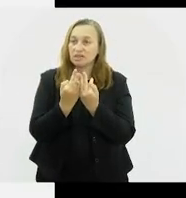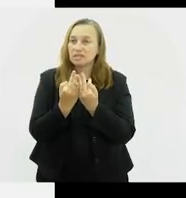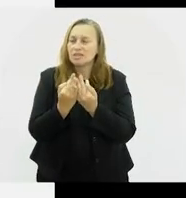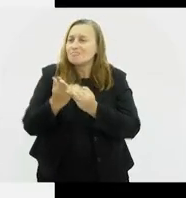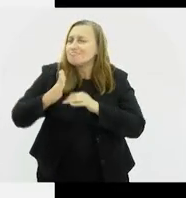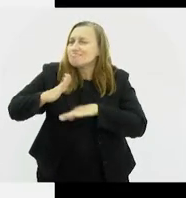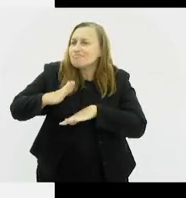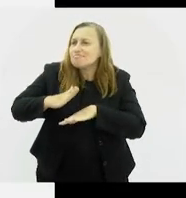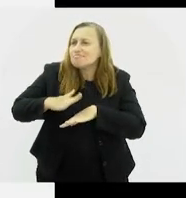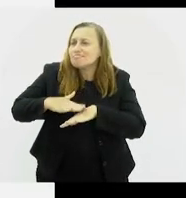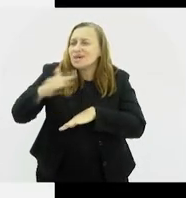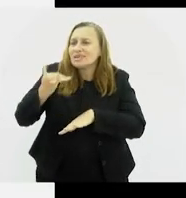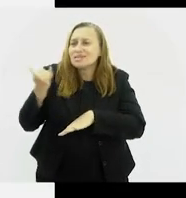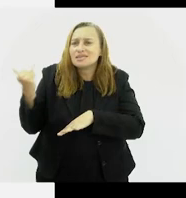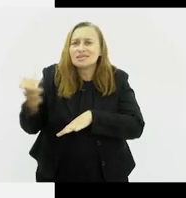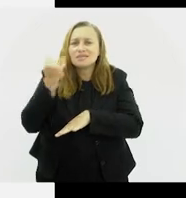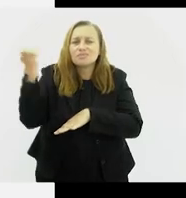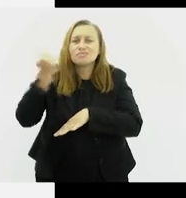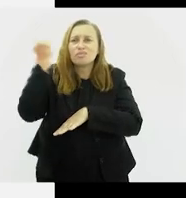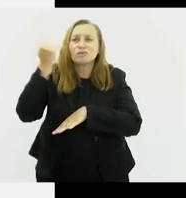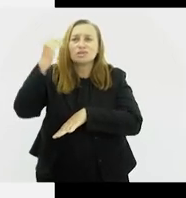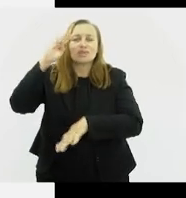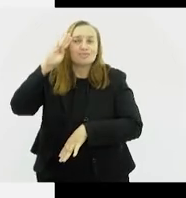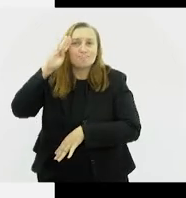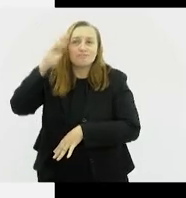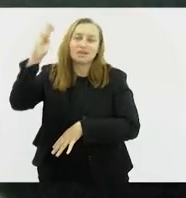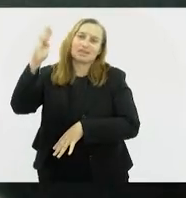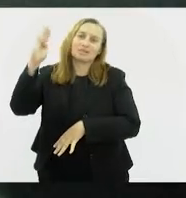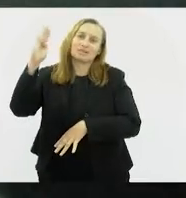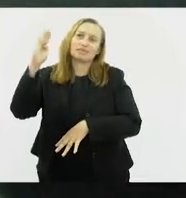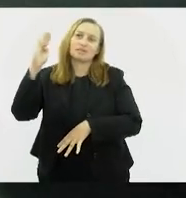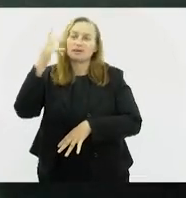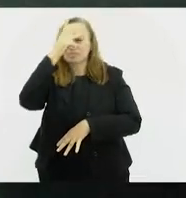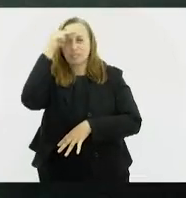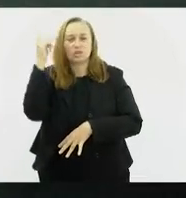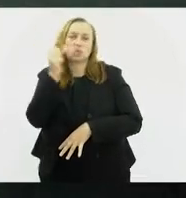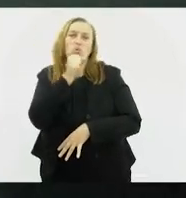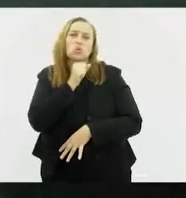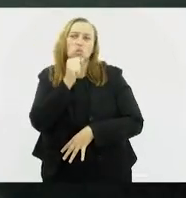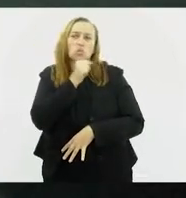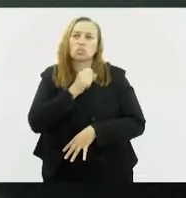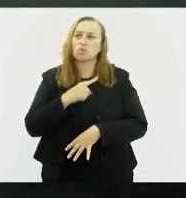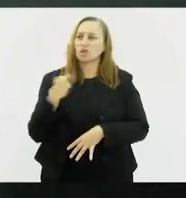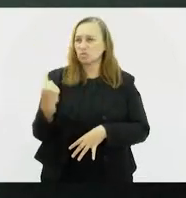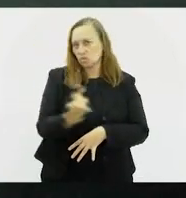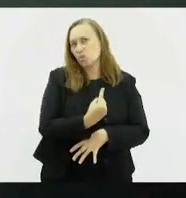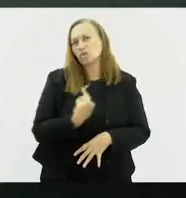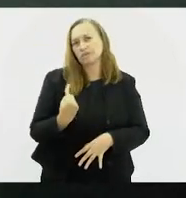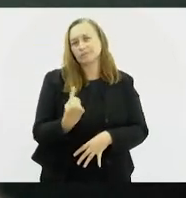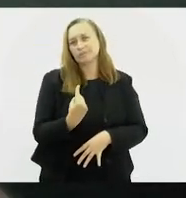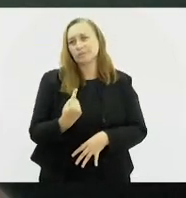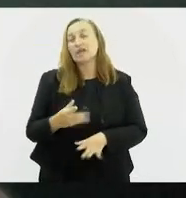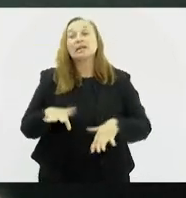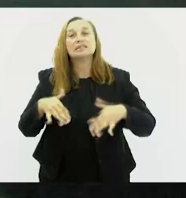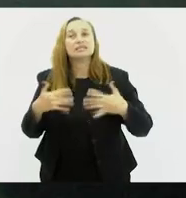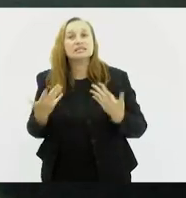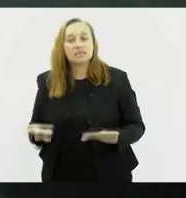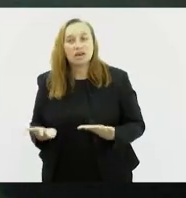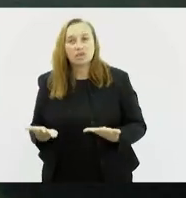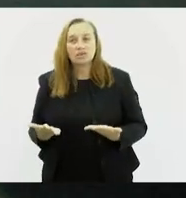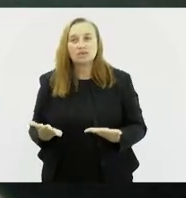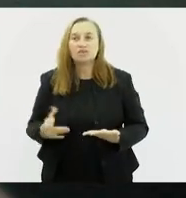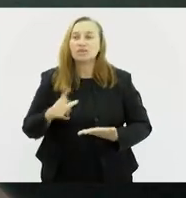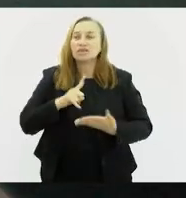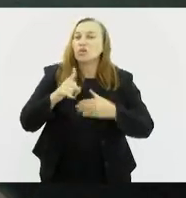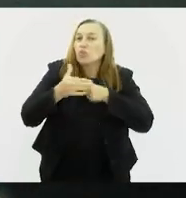mais importante, principalmente para a pessoa idosa, para nós. Então, ela vai ter ali o